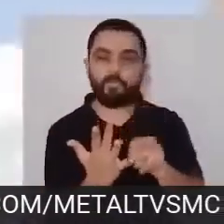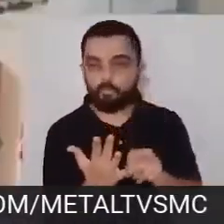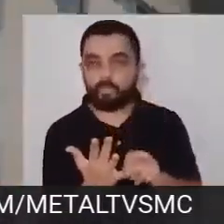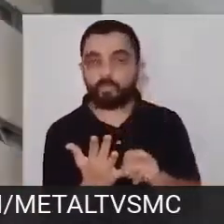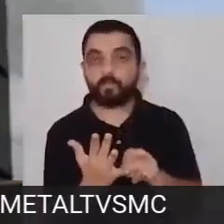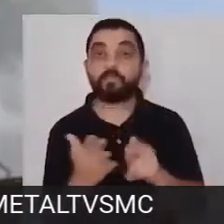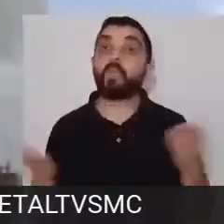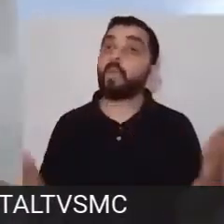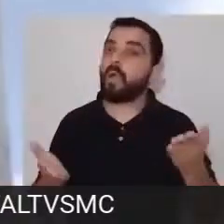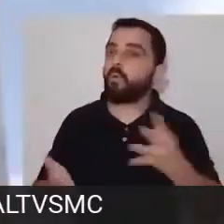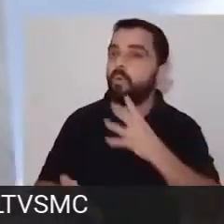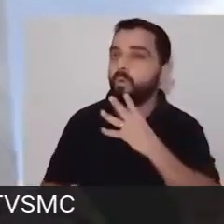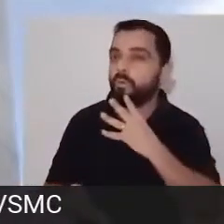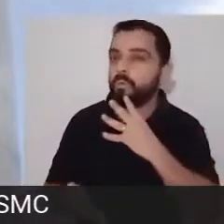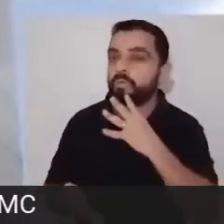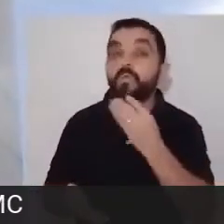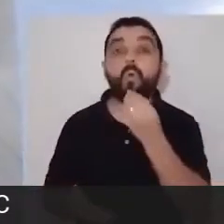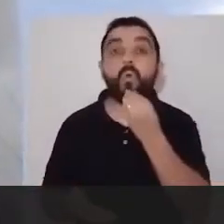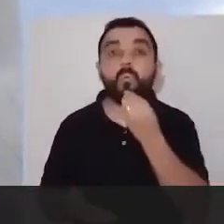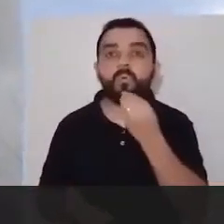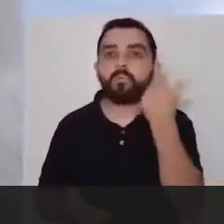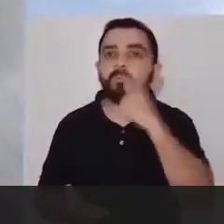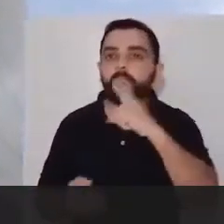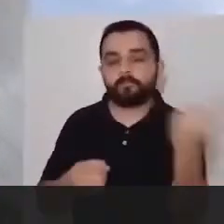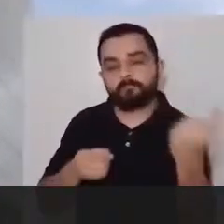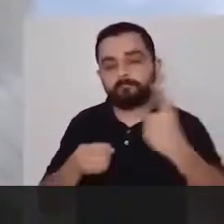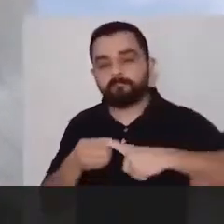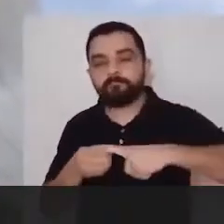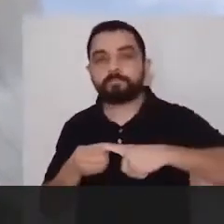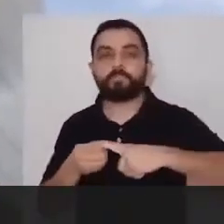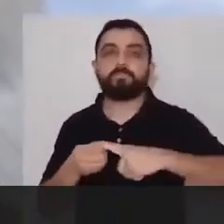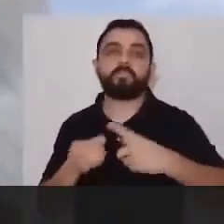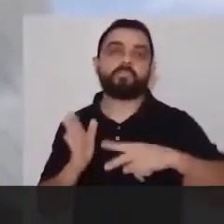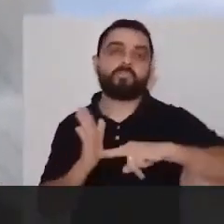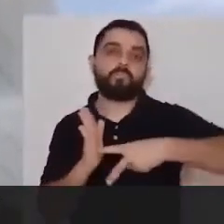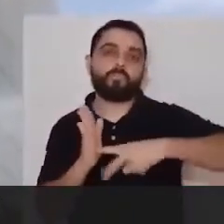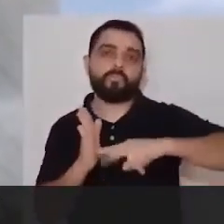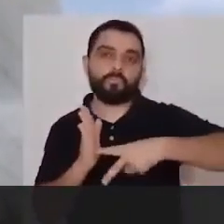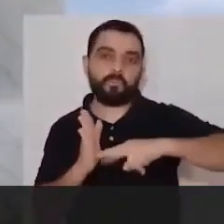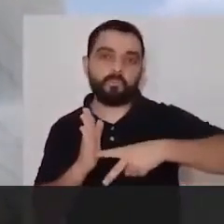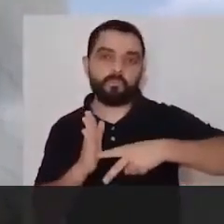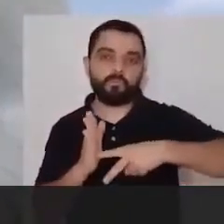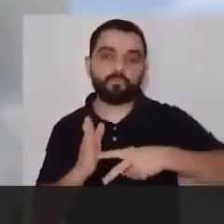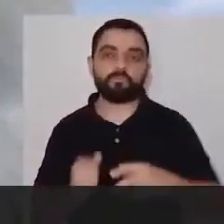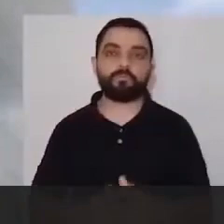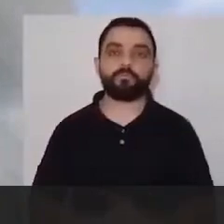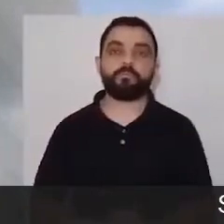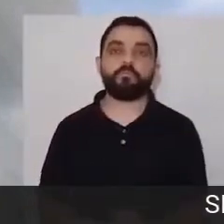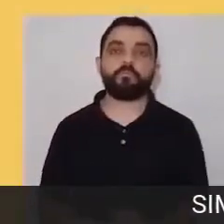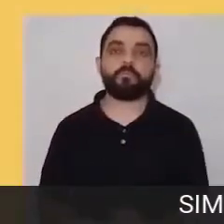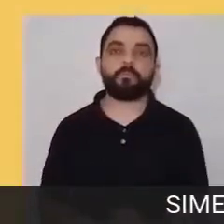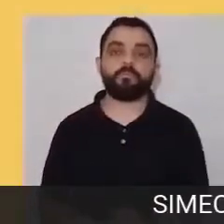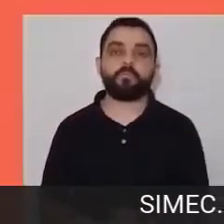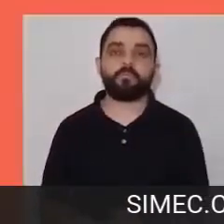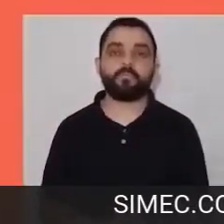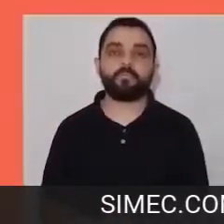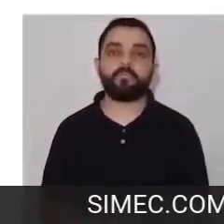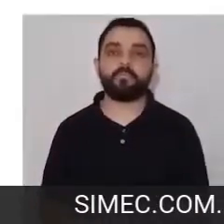outros serviços. Conheça agora as vantagens de ser sócio do sindicato que mais cresce no país.